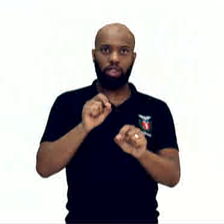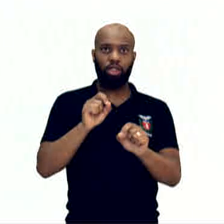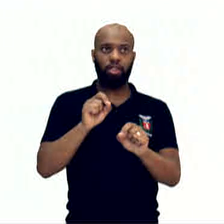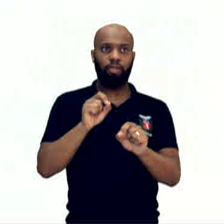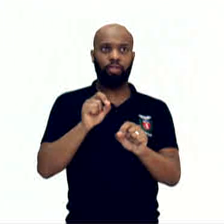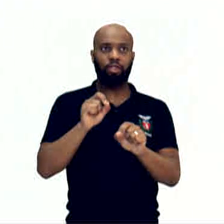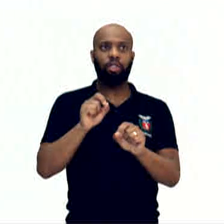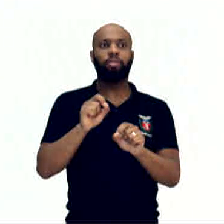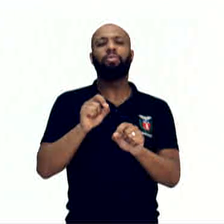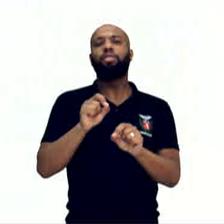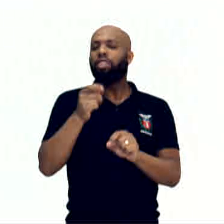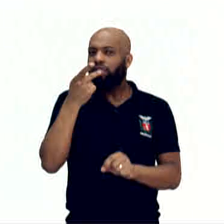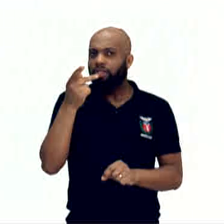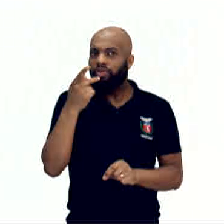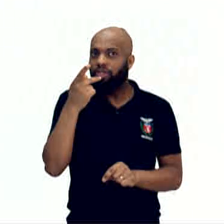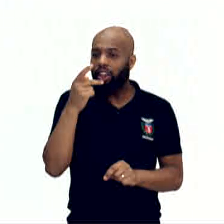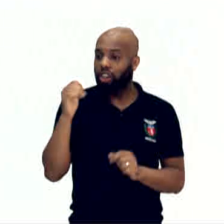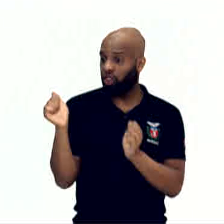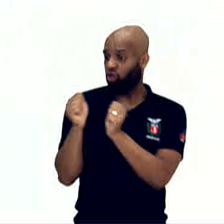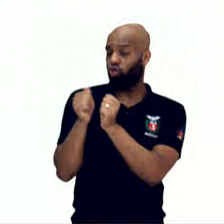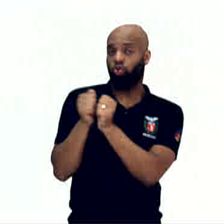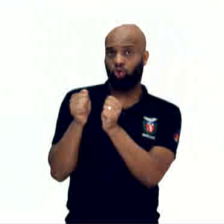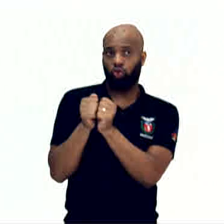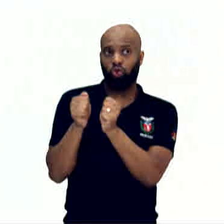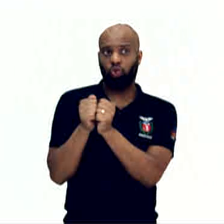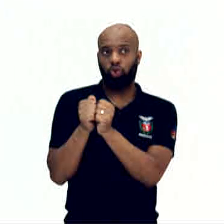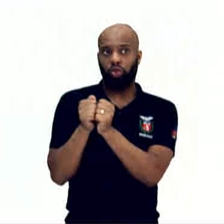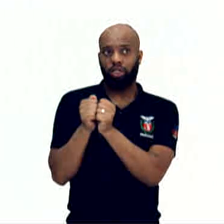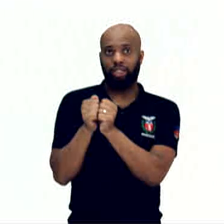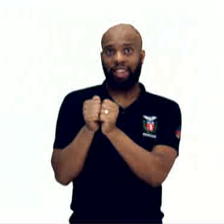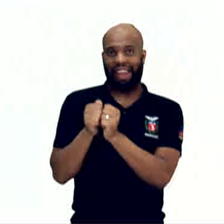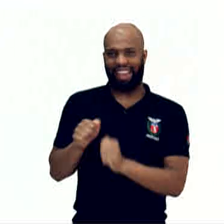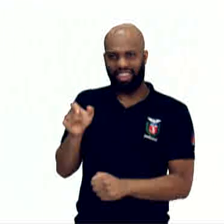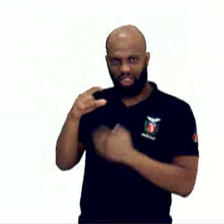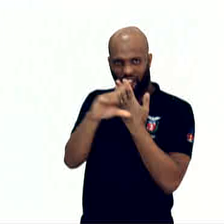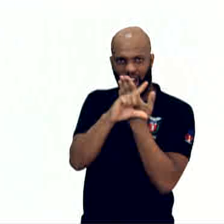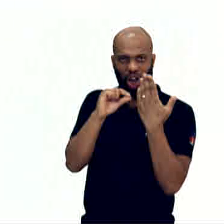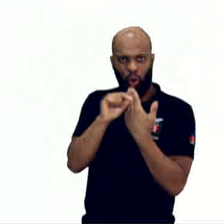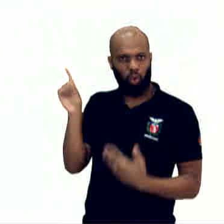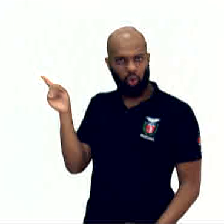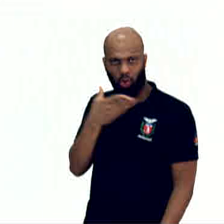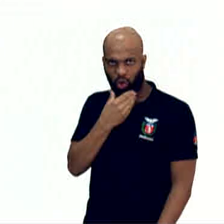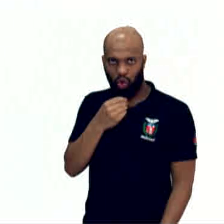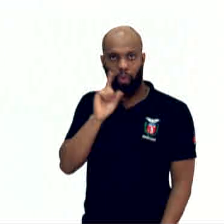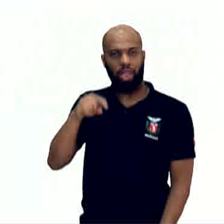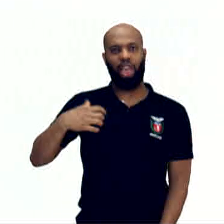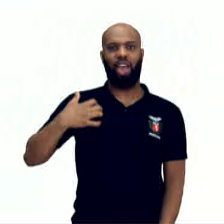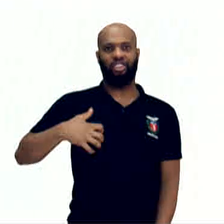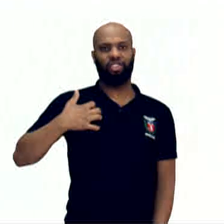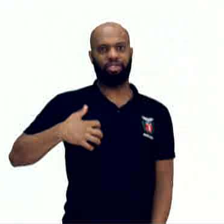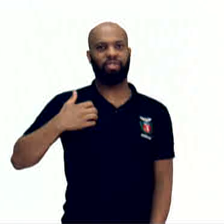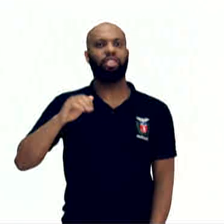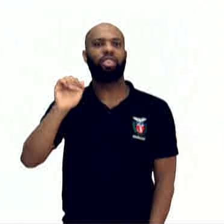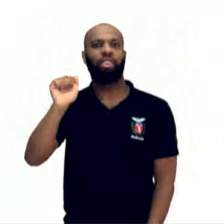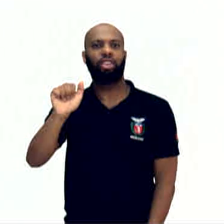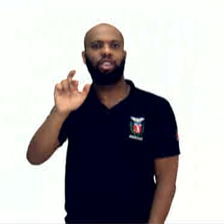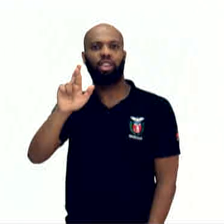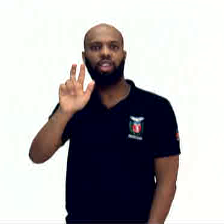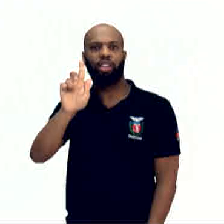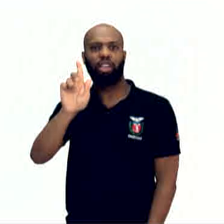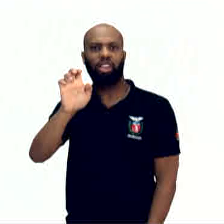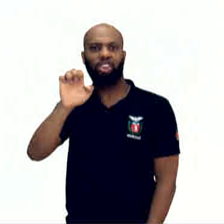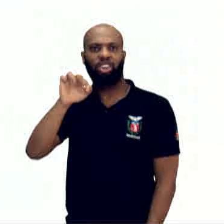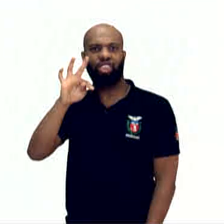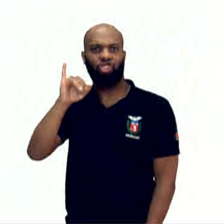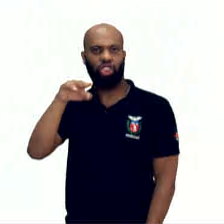hablamos, ele se coloca junto. Então nós sabemos que Ernesto Sábato é um argentino, que nós argentinos falamos mal ele castelhano.